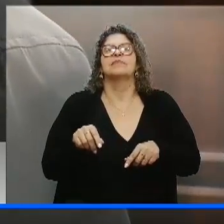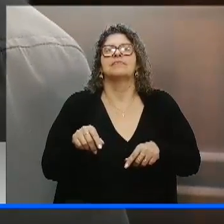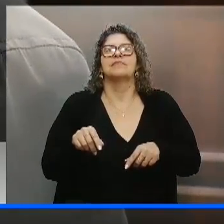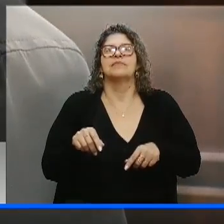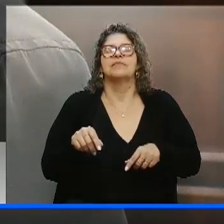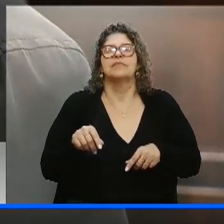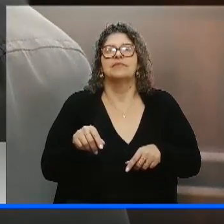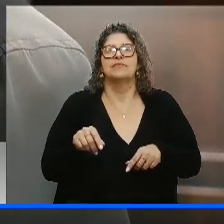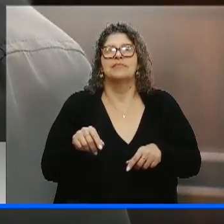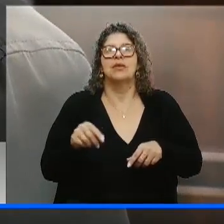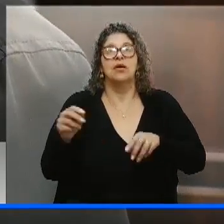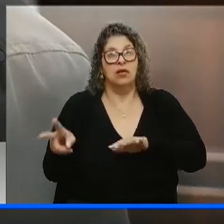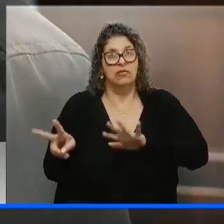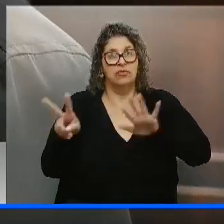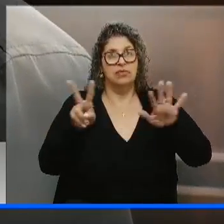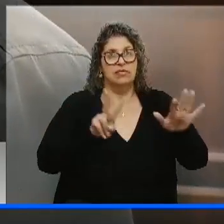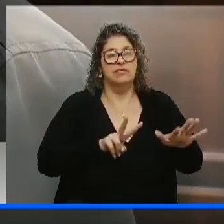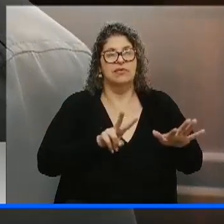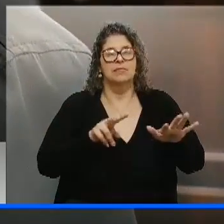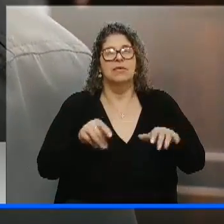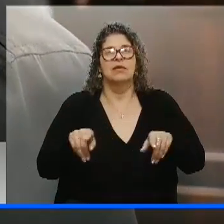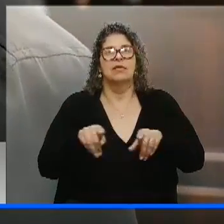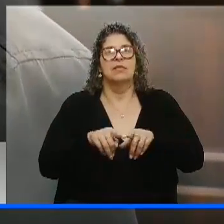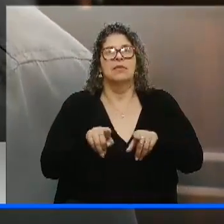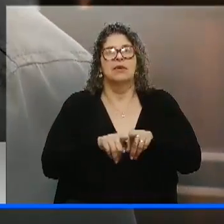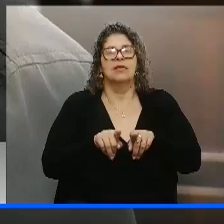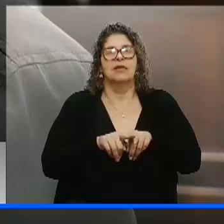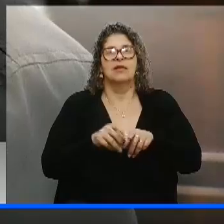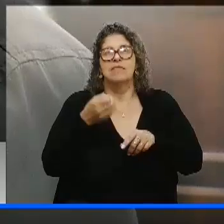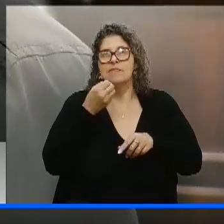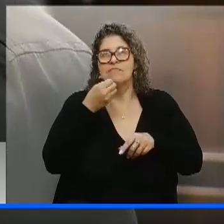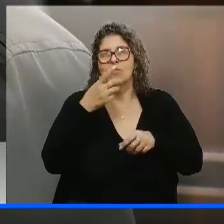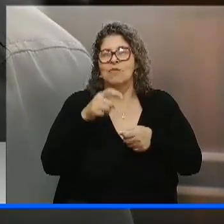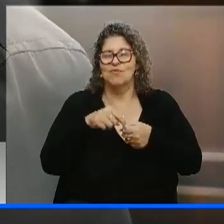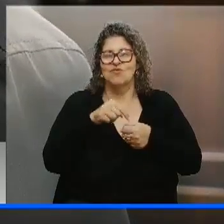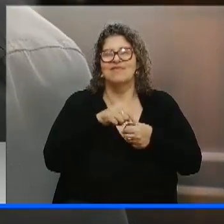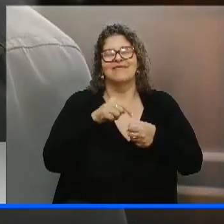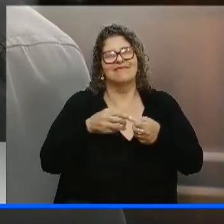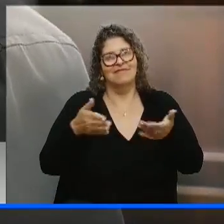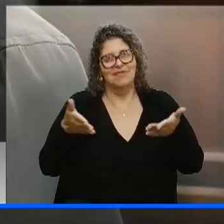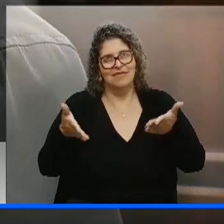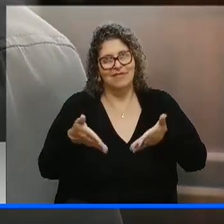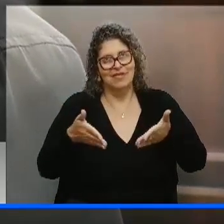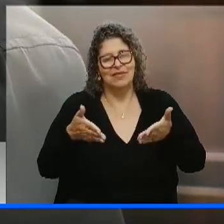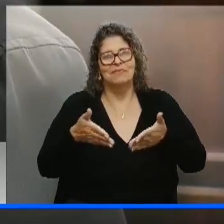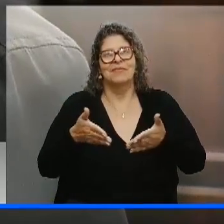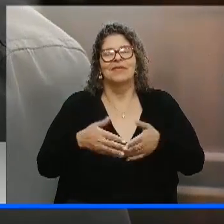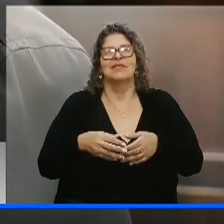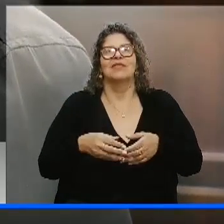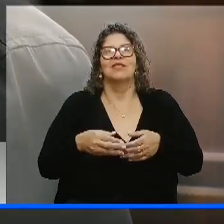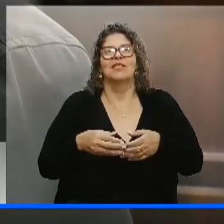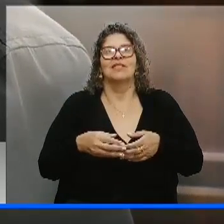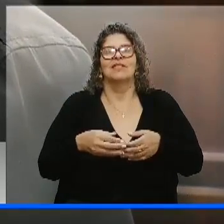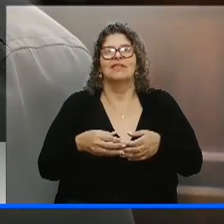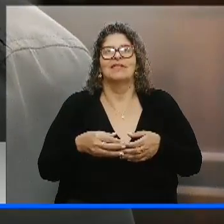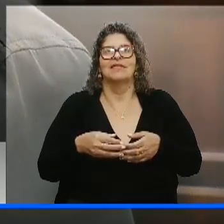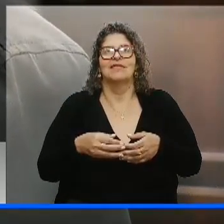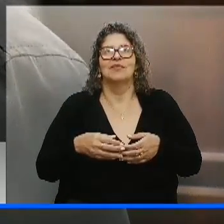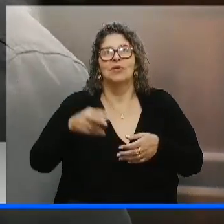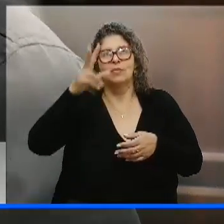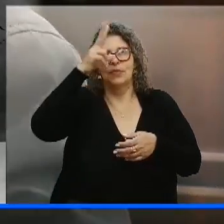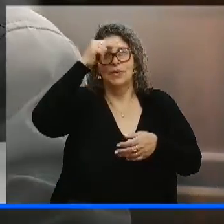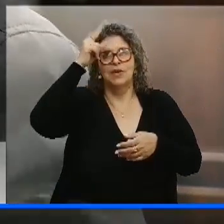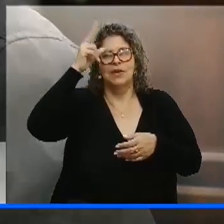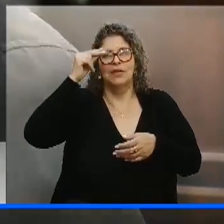final de semana lá experimentando bom morango da safra nova agora saudar um show nosso prefeito e